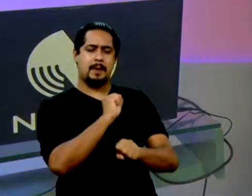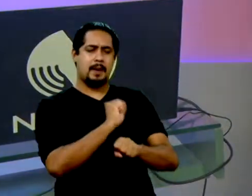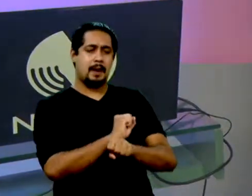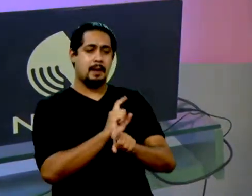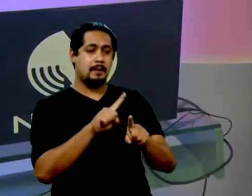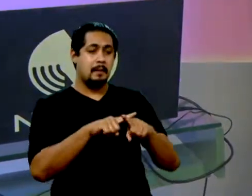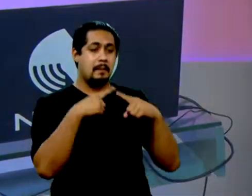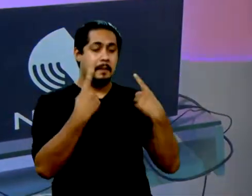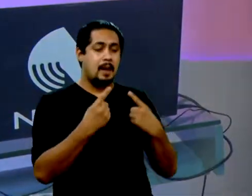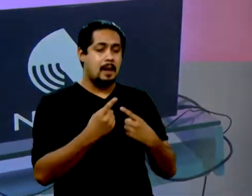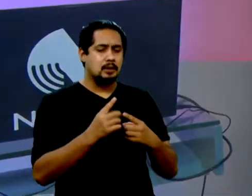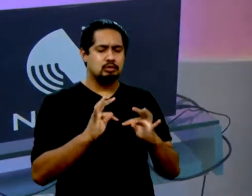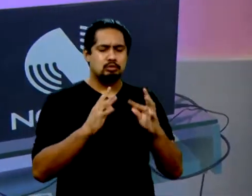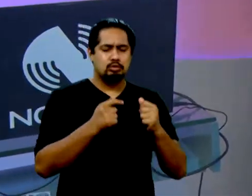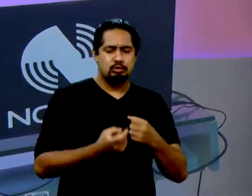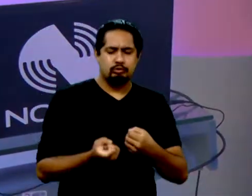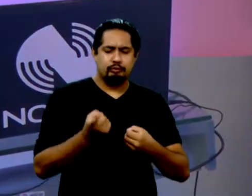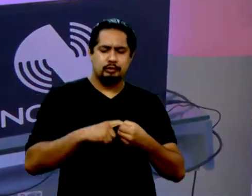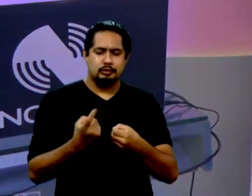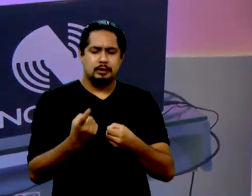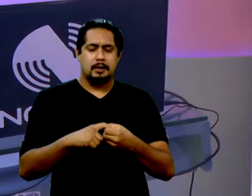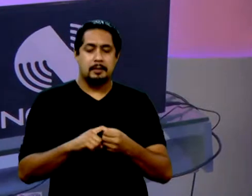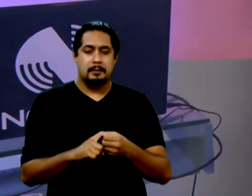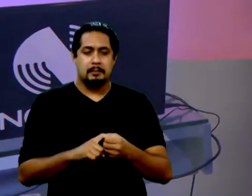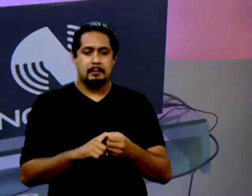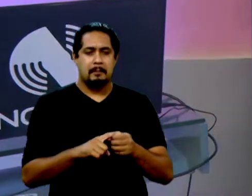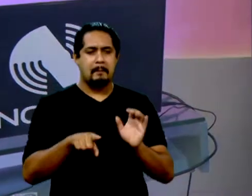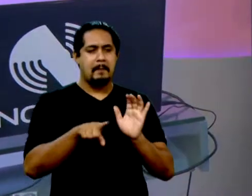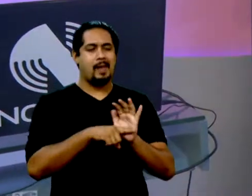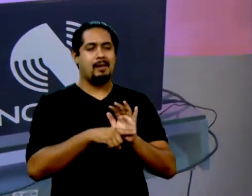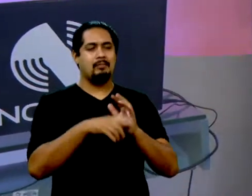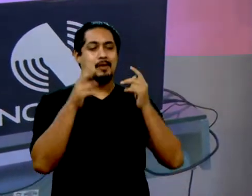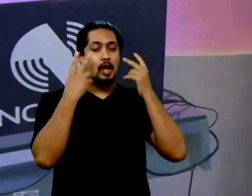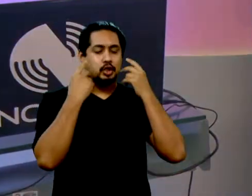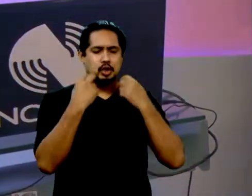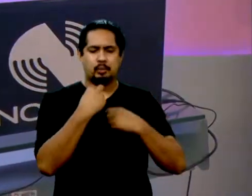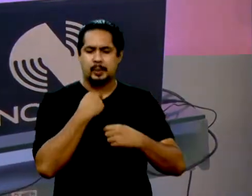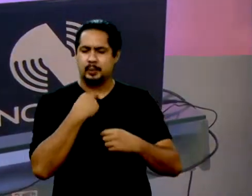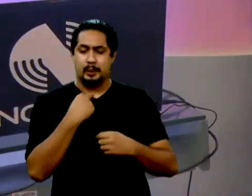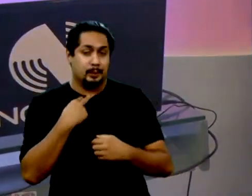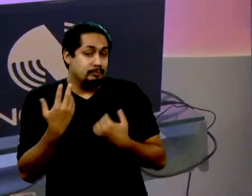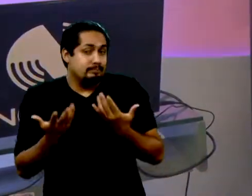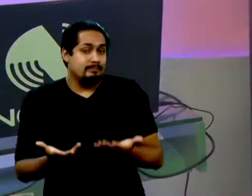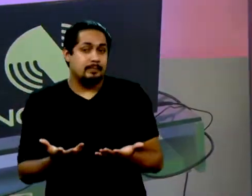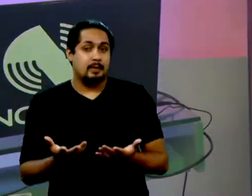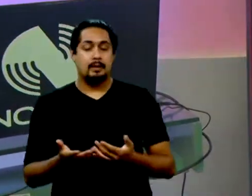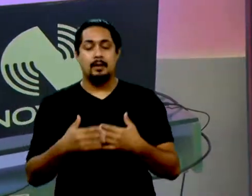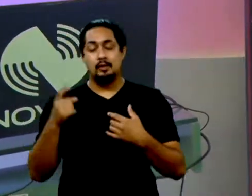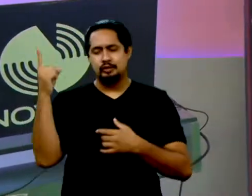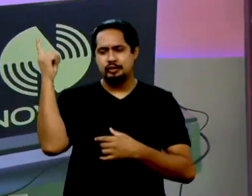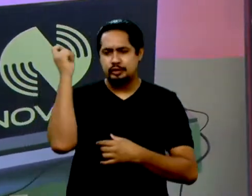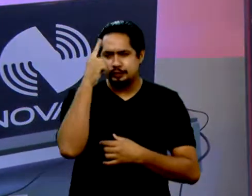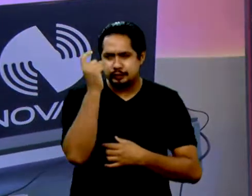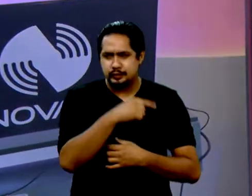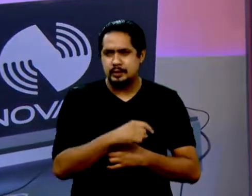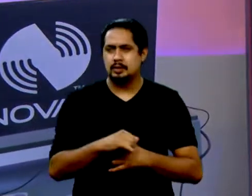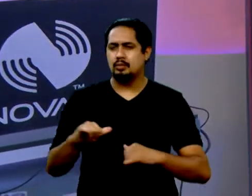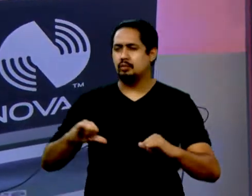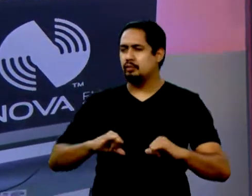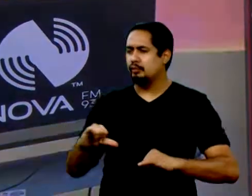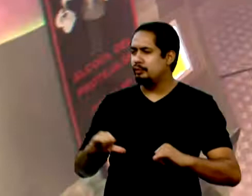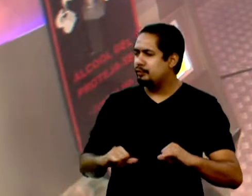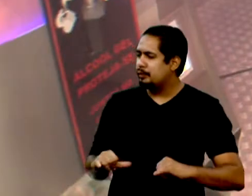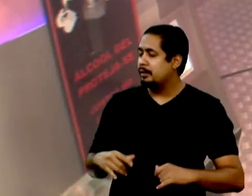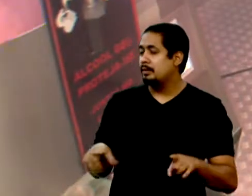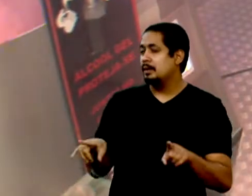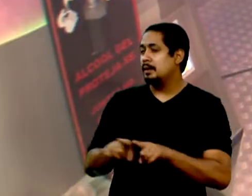mundo foi voltando, menos os artistas. Não pode ir, não pode isso, não pode aquilo. E olha então, que... difícil. Foi um sofrimento bastante, principalmente